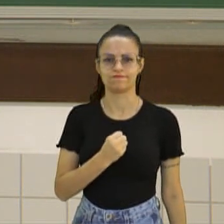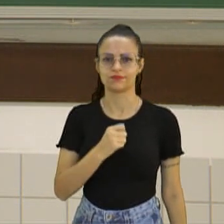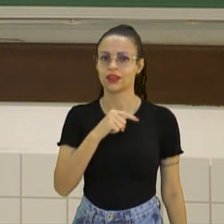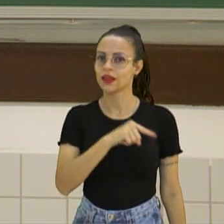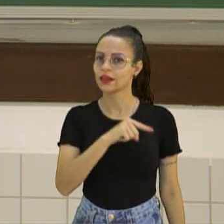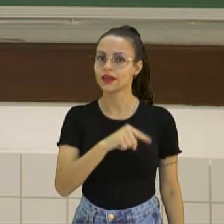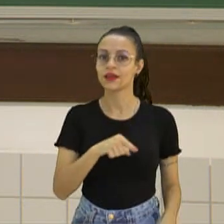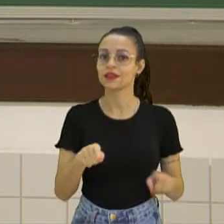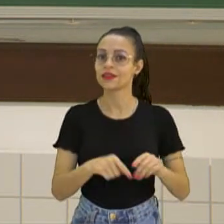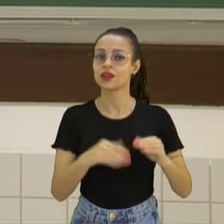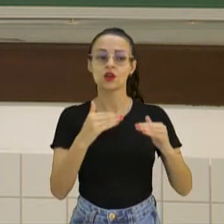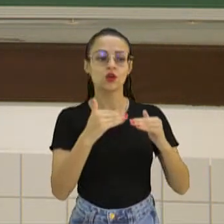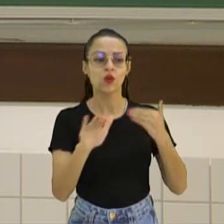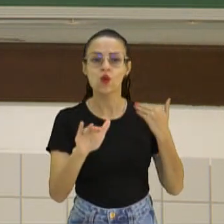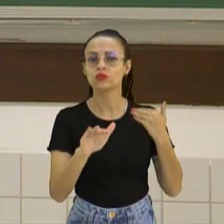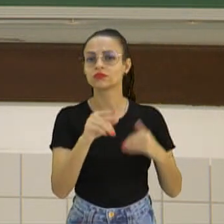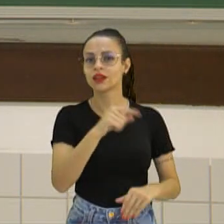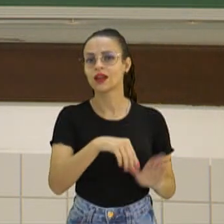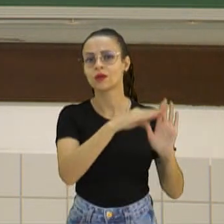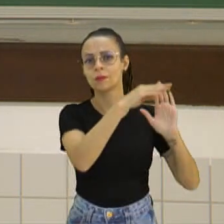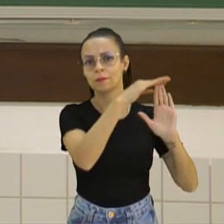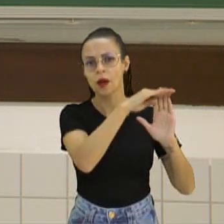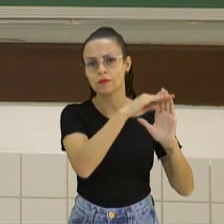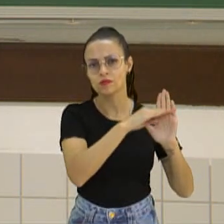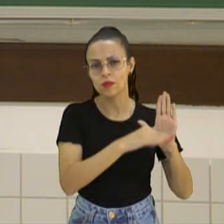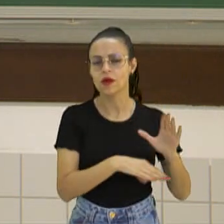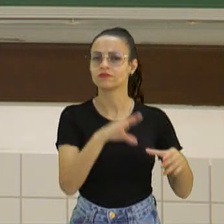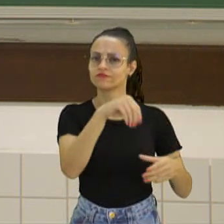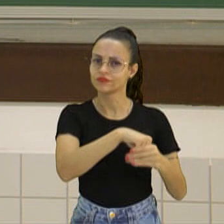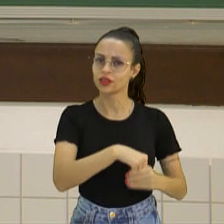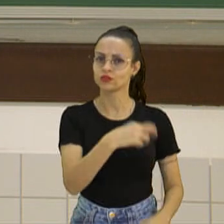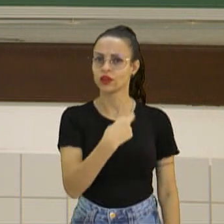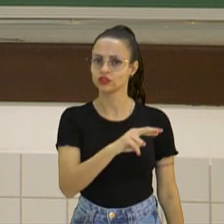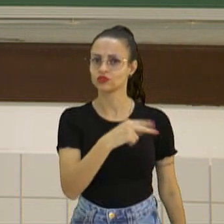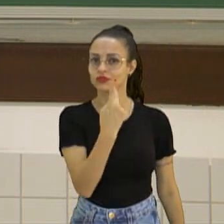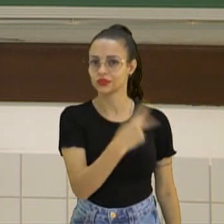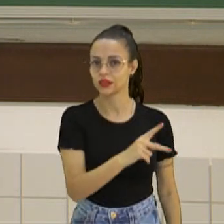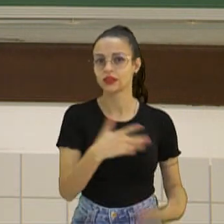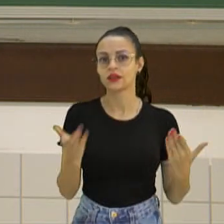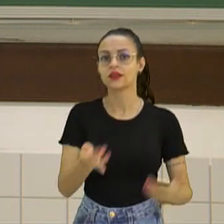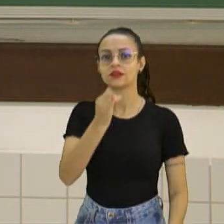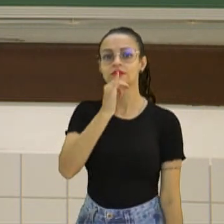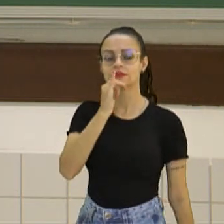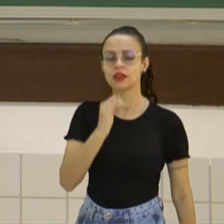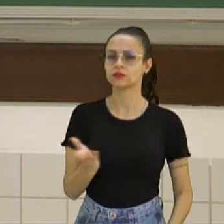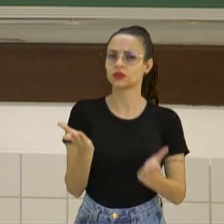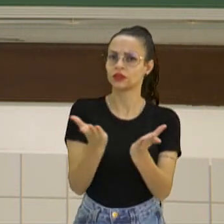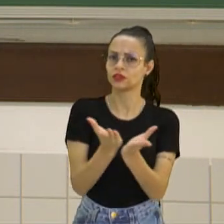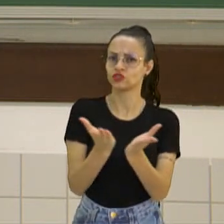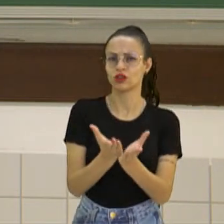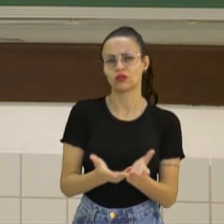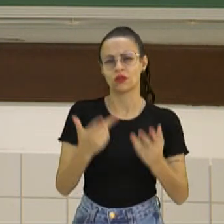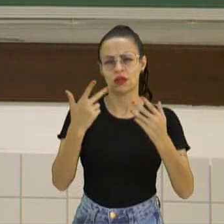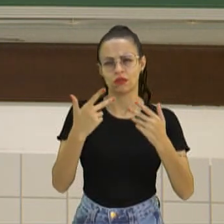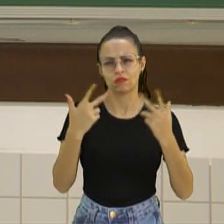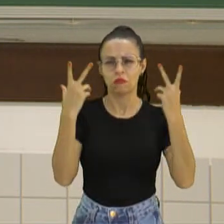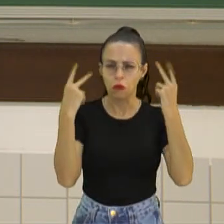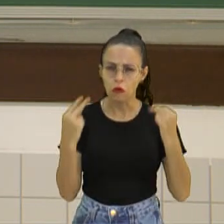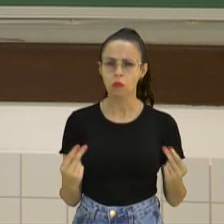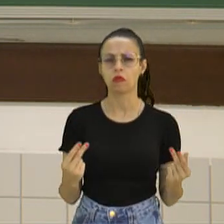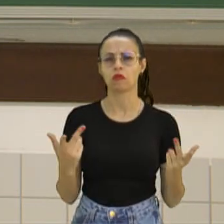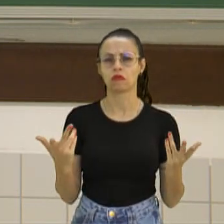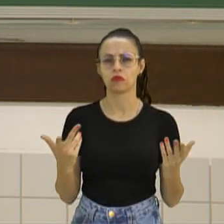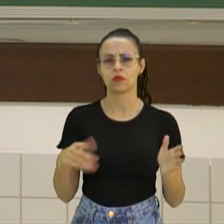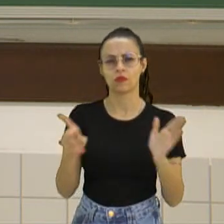exclusivo está contrariando os princípios da própria religião ou pegar o cristianismo que que é o comum na cultura